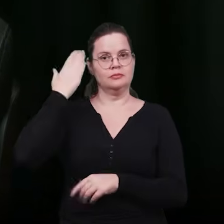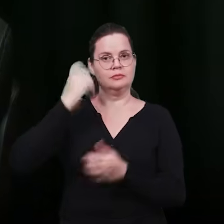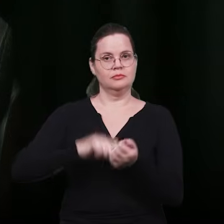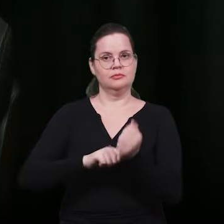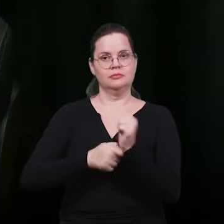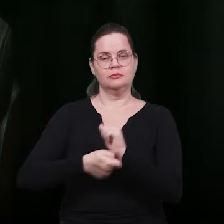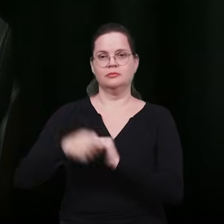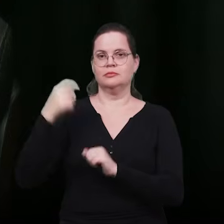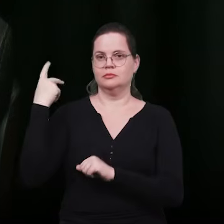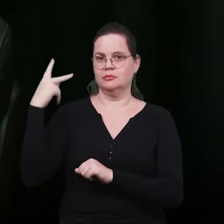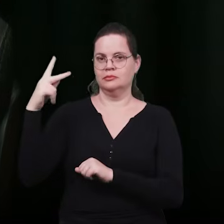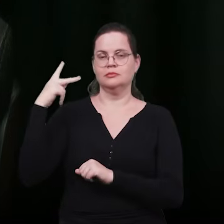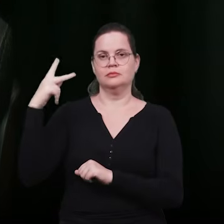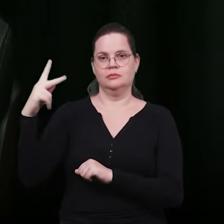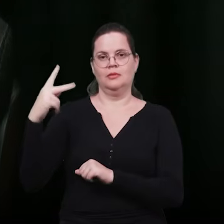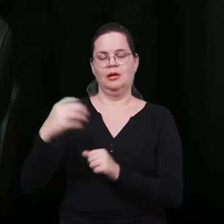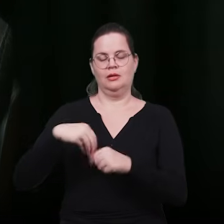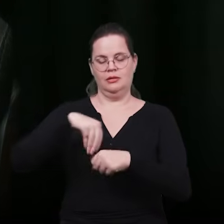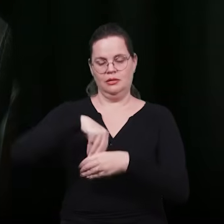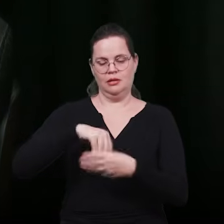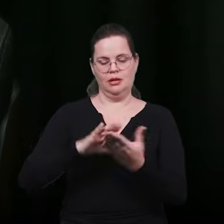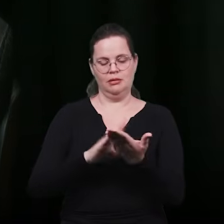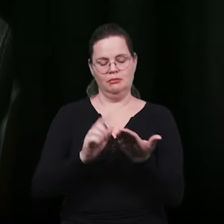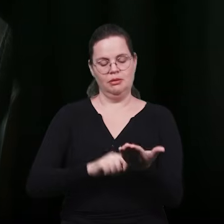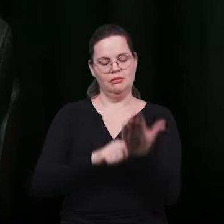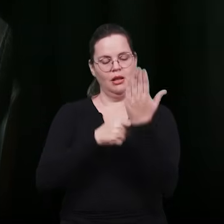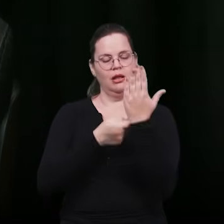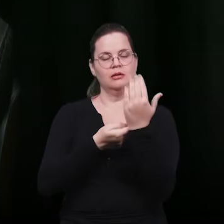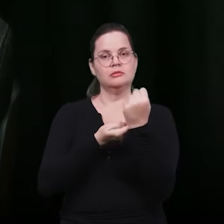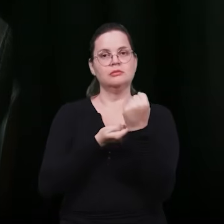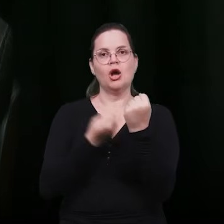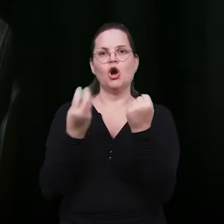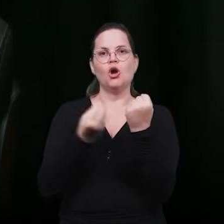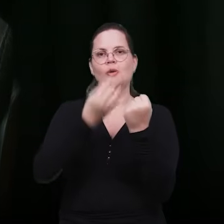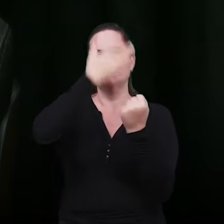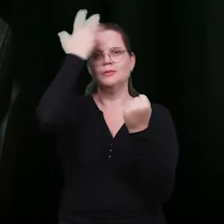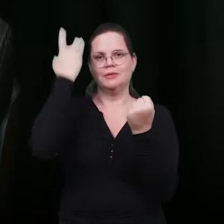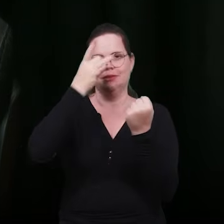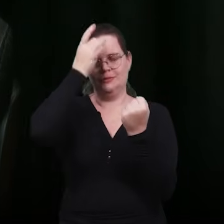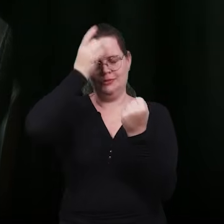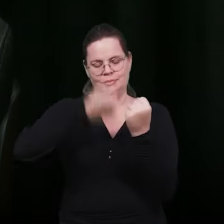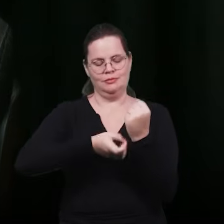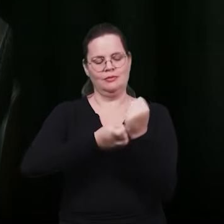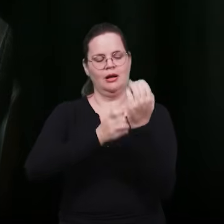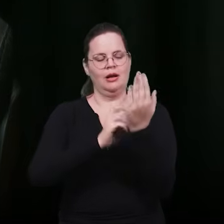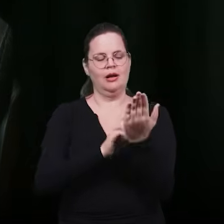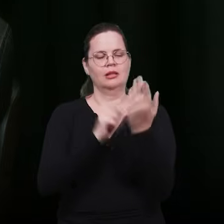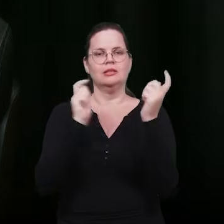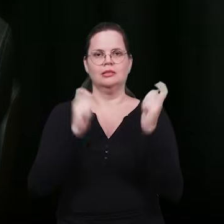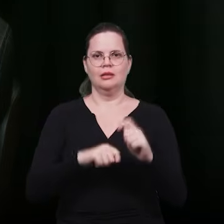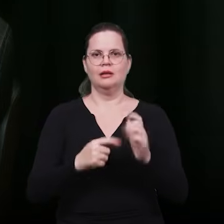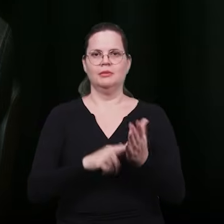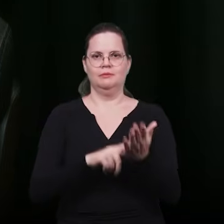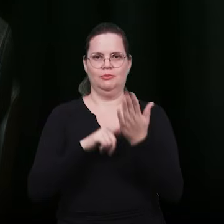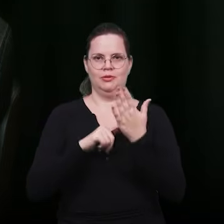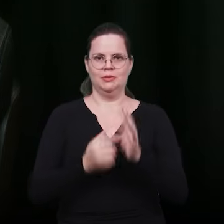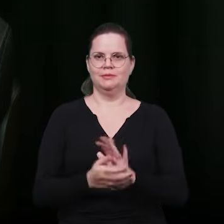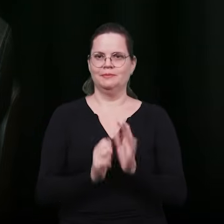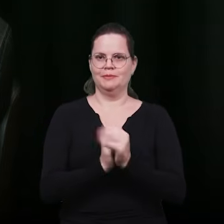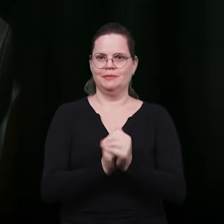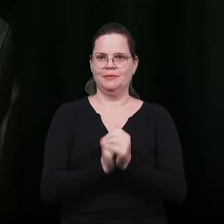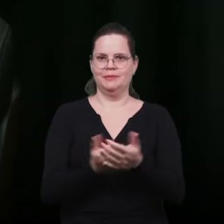mistérios ocultos na palavra que somente o Espírito Santo tem poder para nos